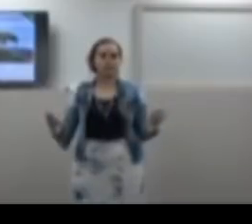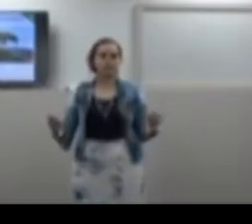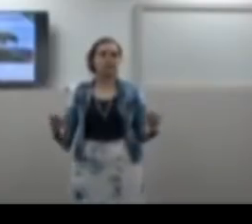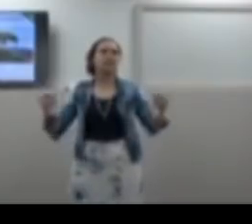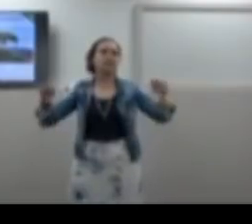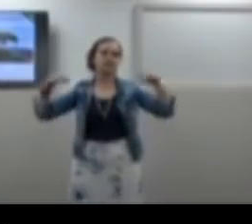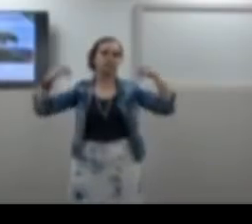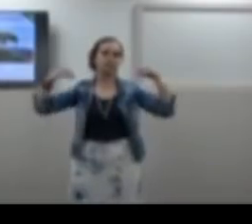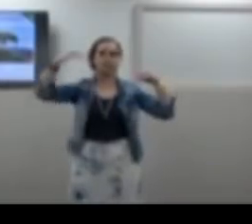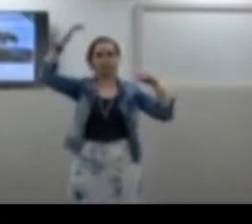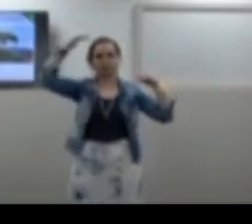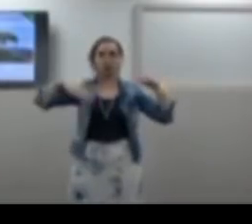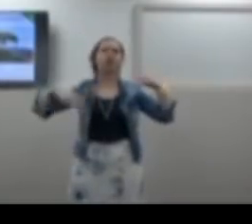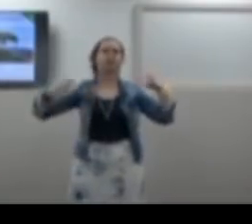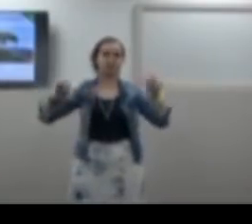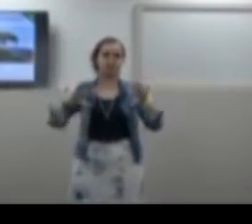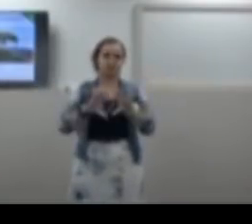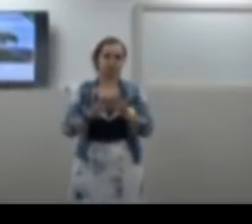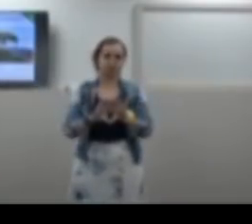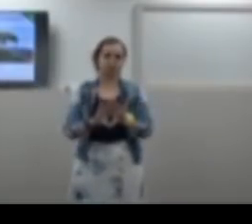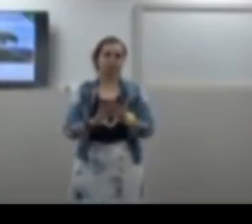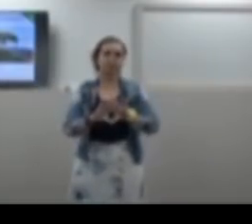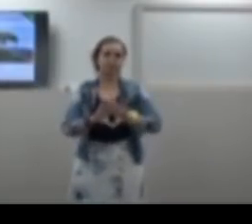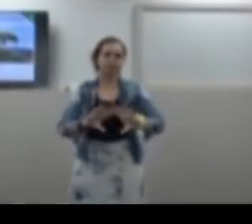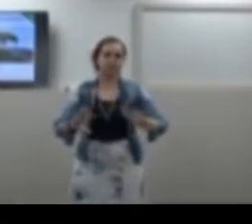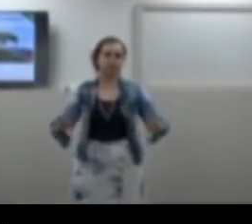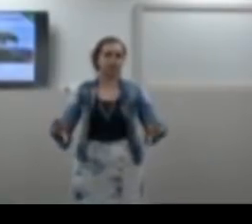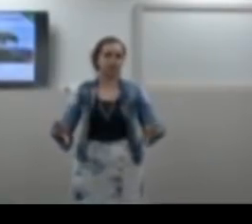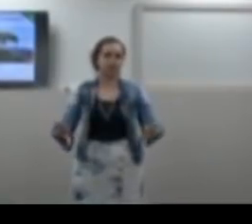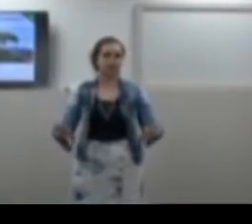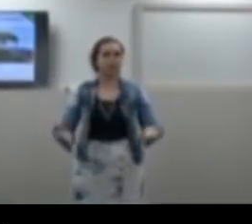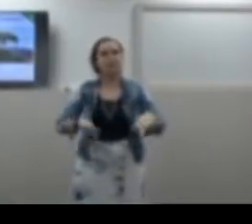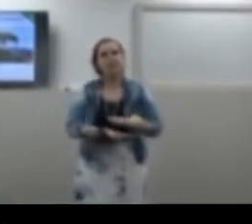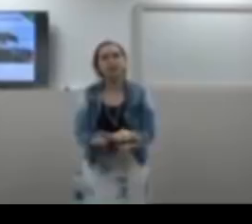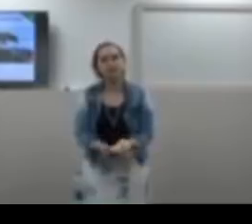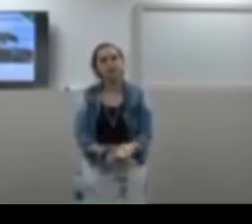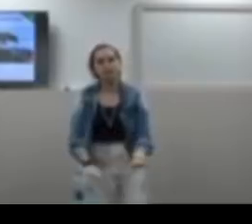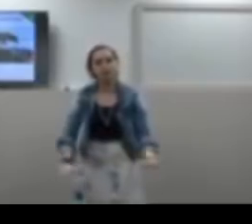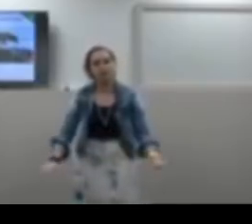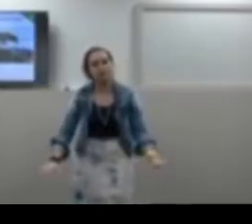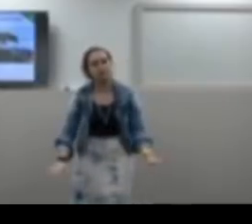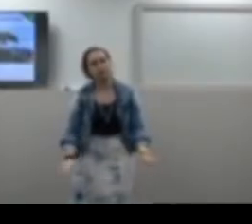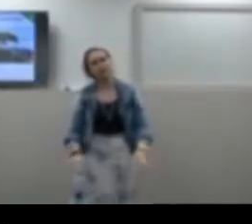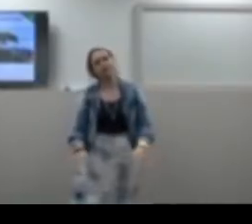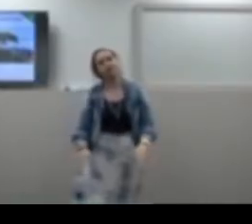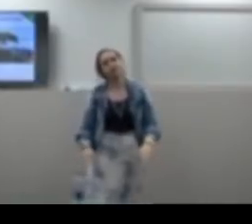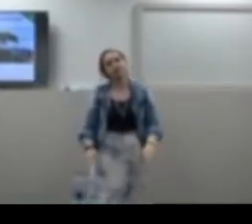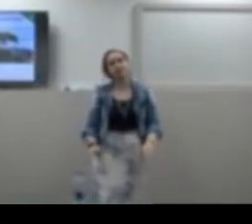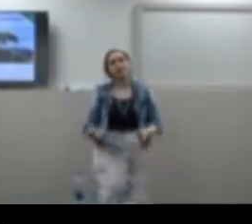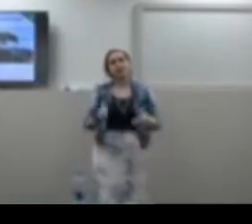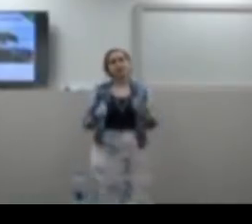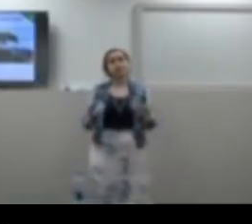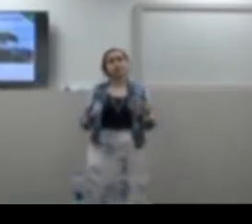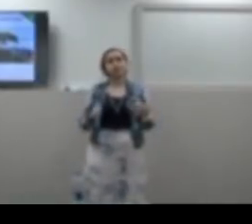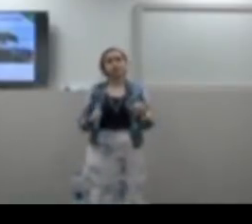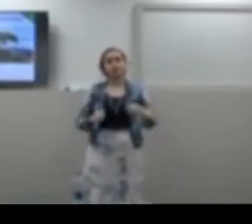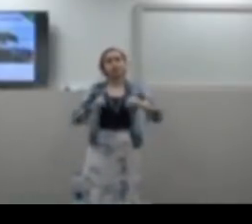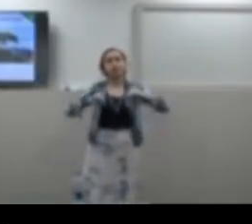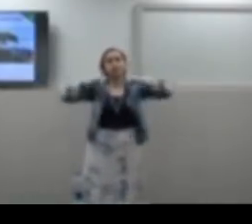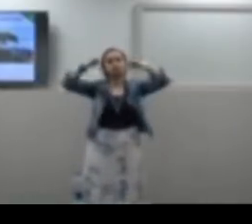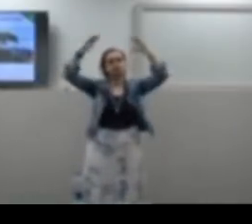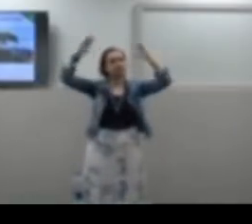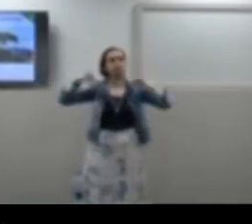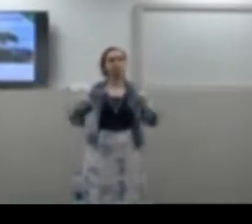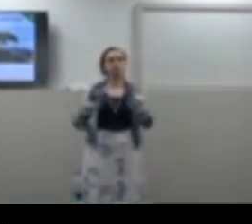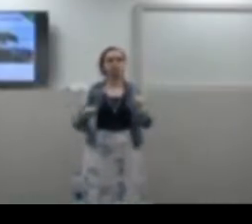os arbustos, que são menores, né, logicamente, estão ali mais baixinhos. E, por último, ali, as plantas rasteiras. Então, a gente tem